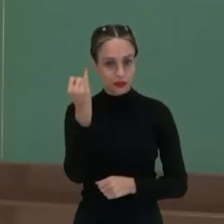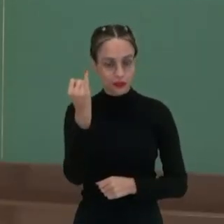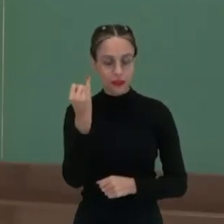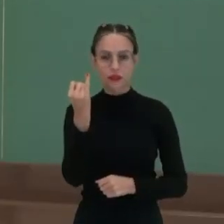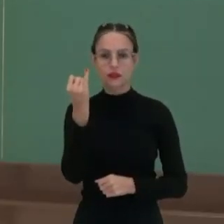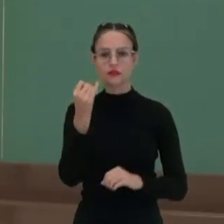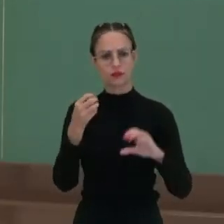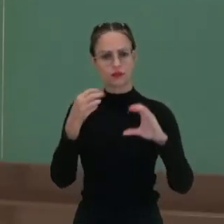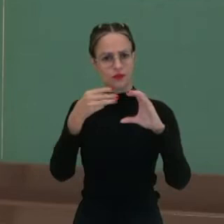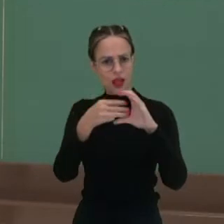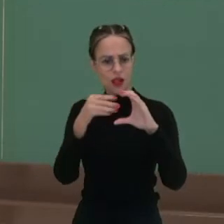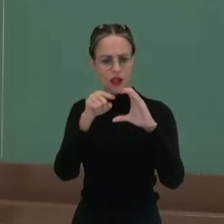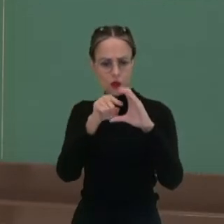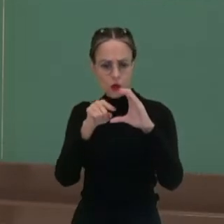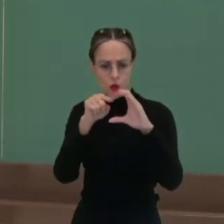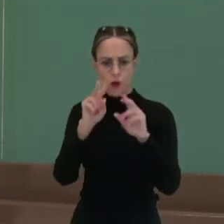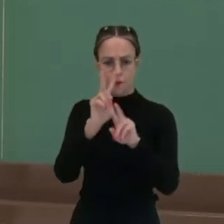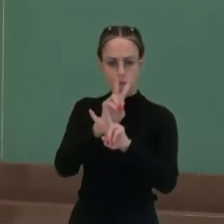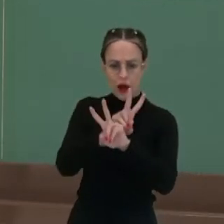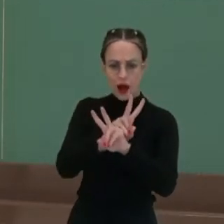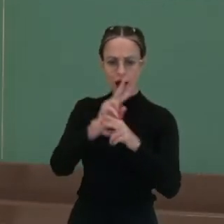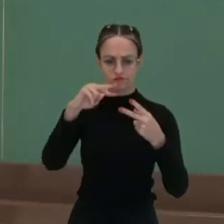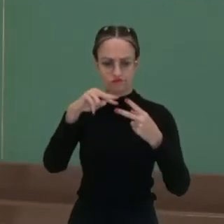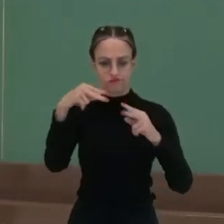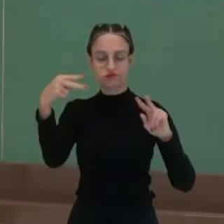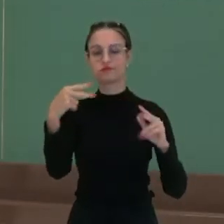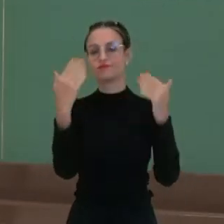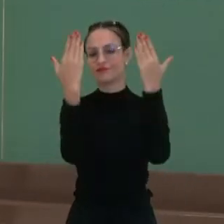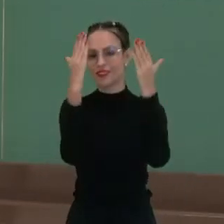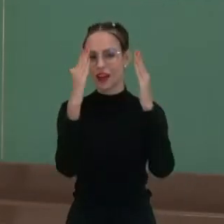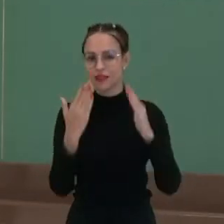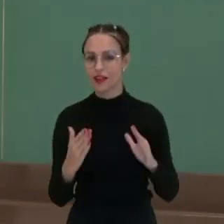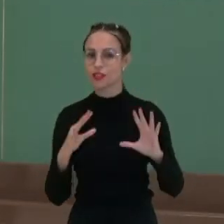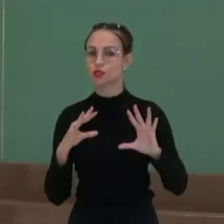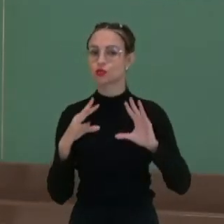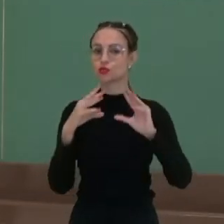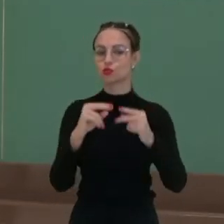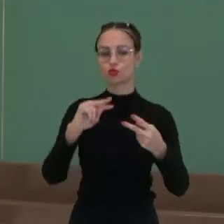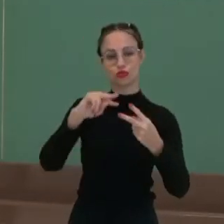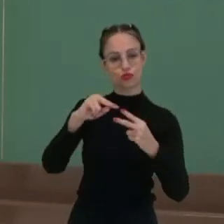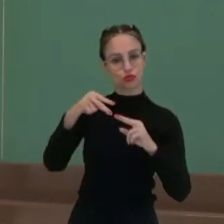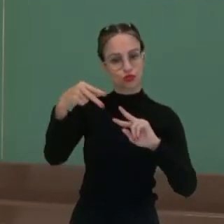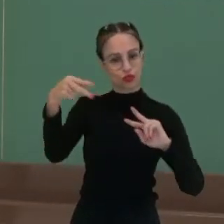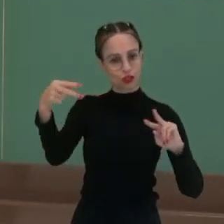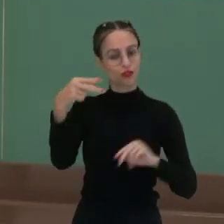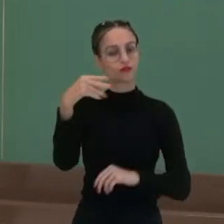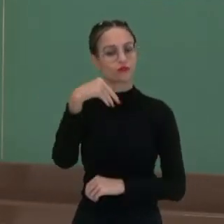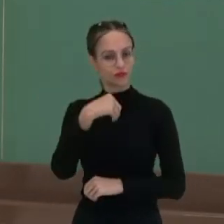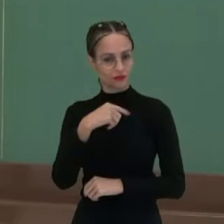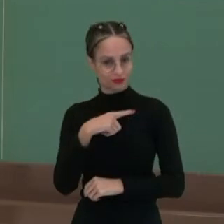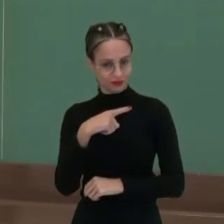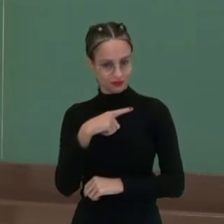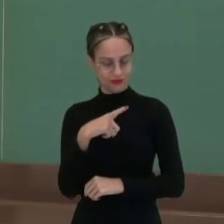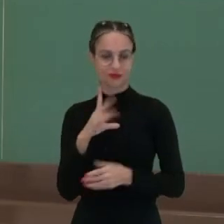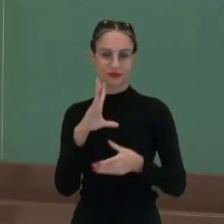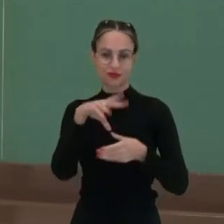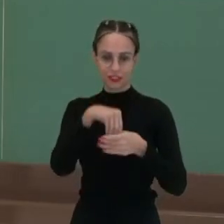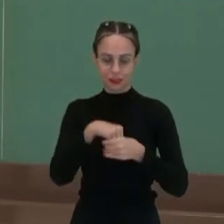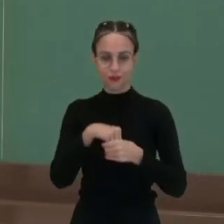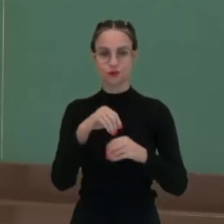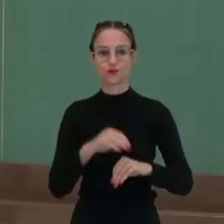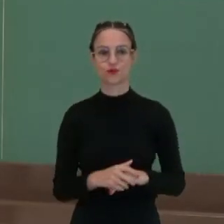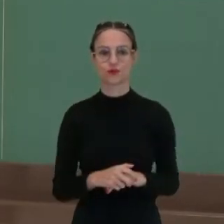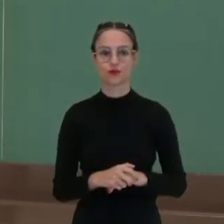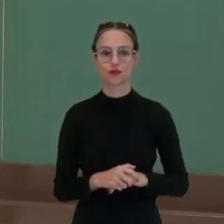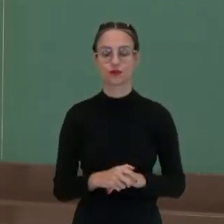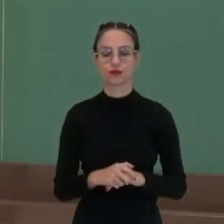essa estrutura é verificar, analisar todo esse material genético que ela está carregando.